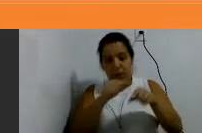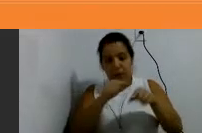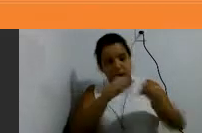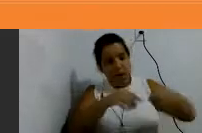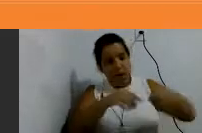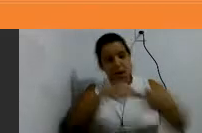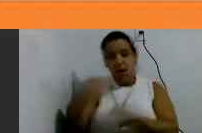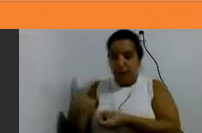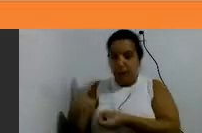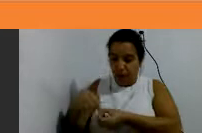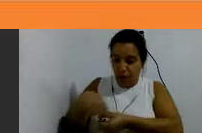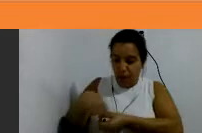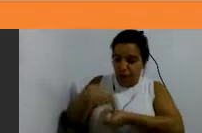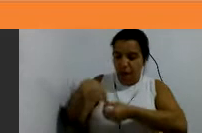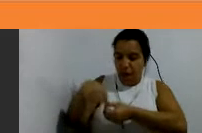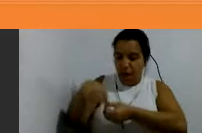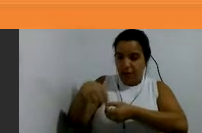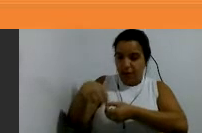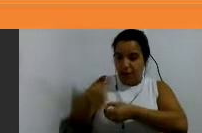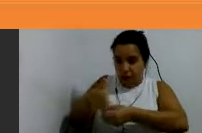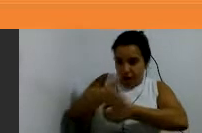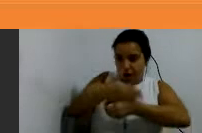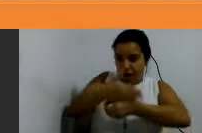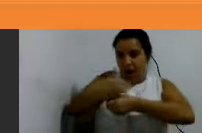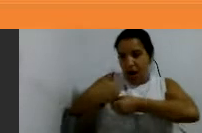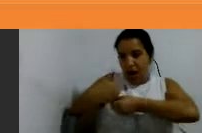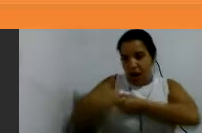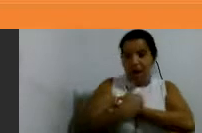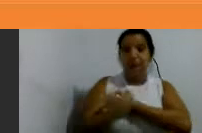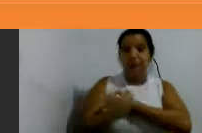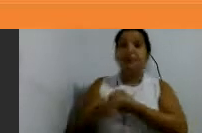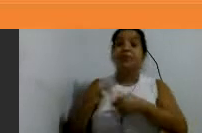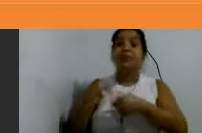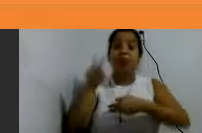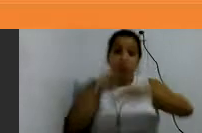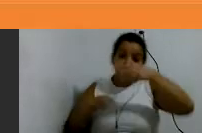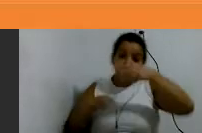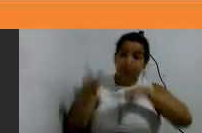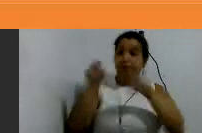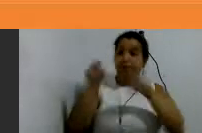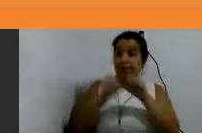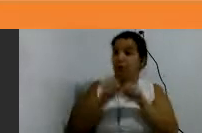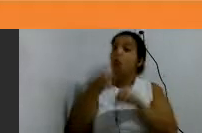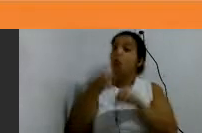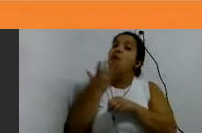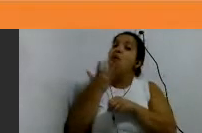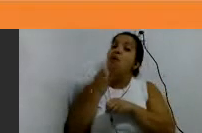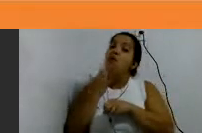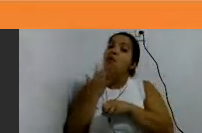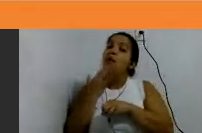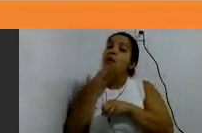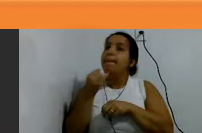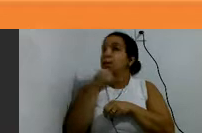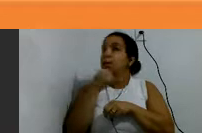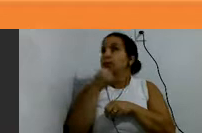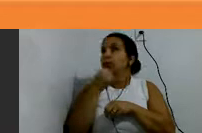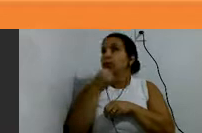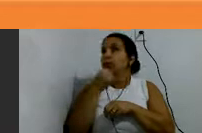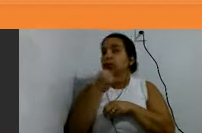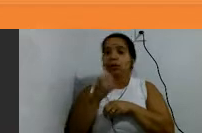elevada. Então, depois que a gente faz esse exame, a gente vai corar concorantes, como, por exemplo, Gibson